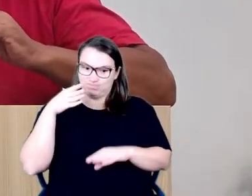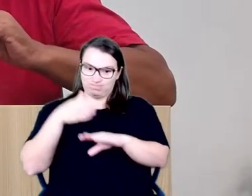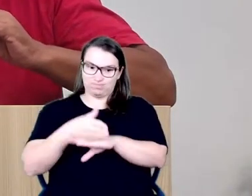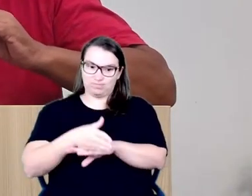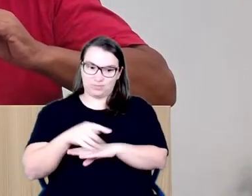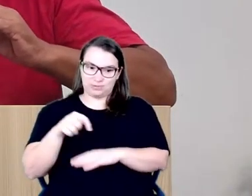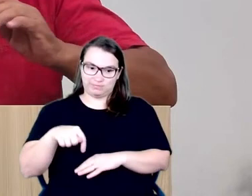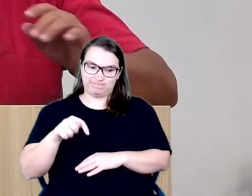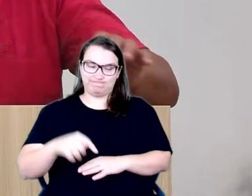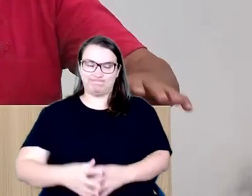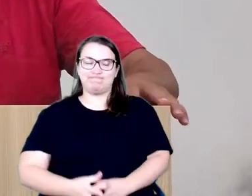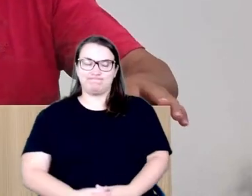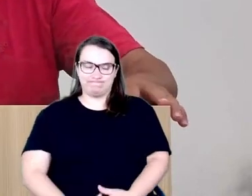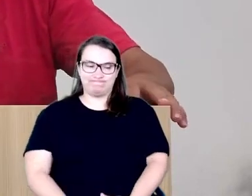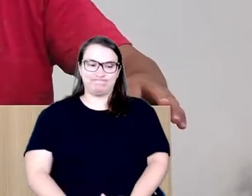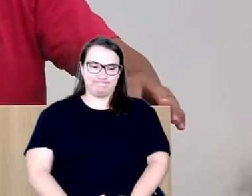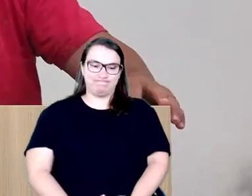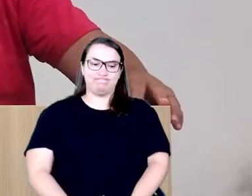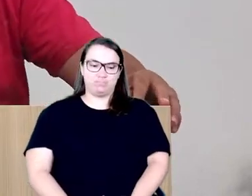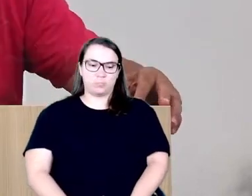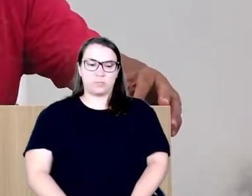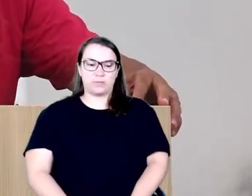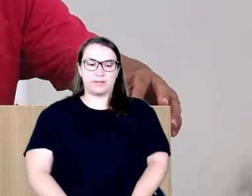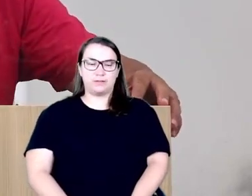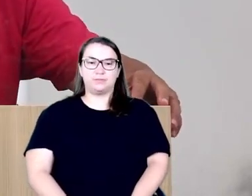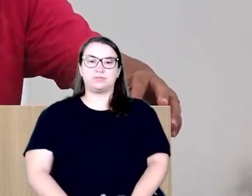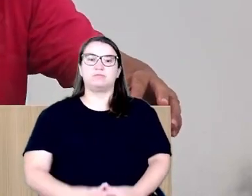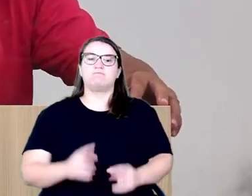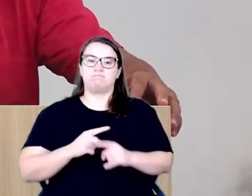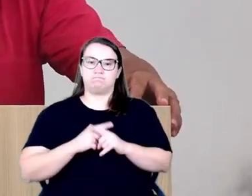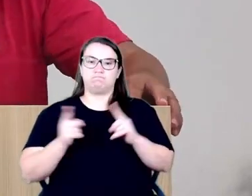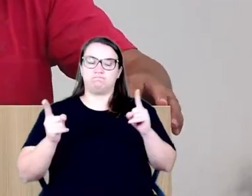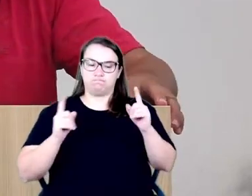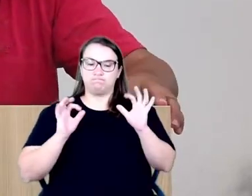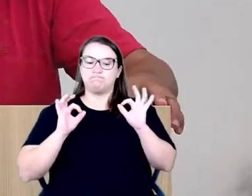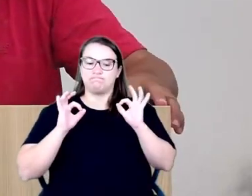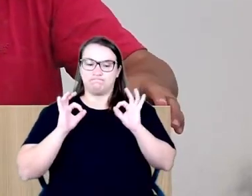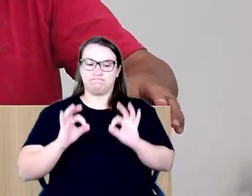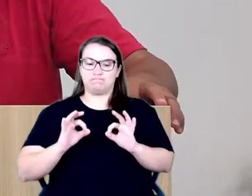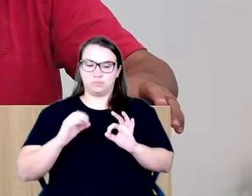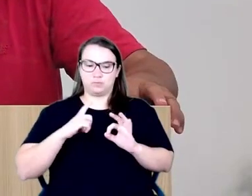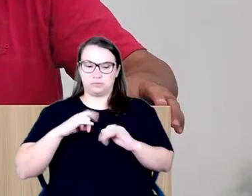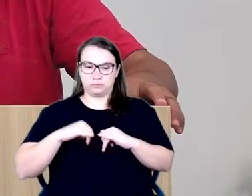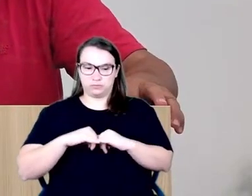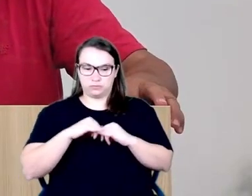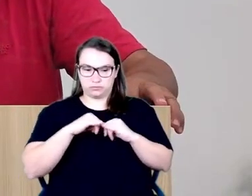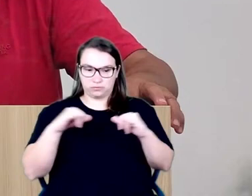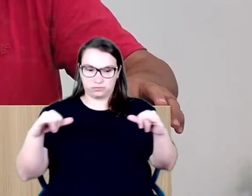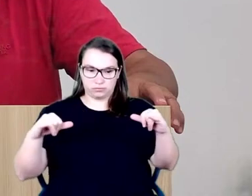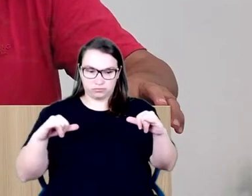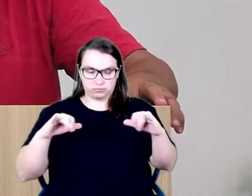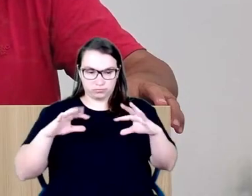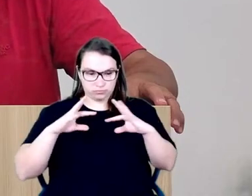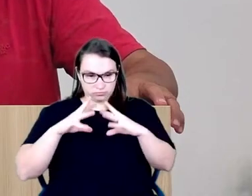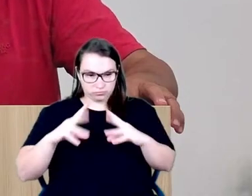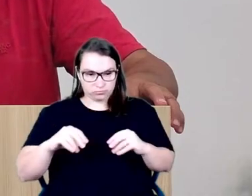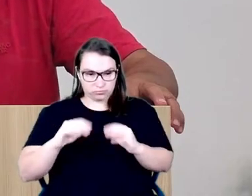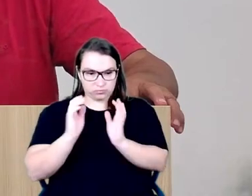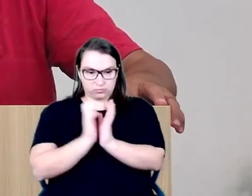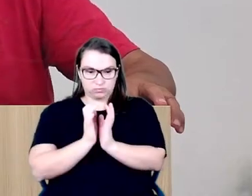Viesse a essa a esse evento mas com certeza estarei comunicando a eles a todos no